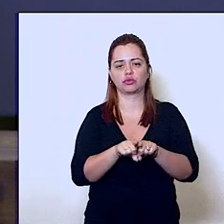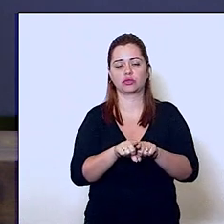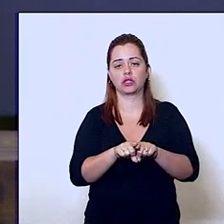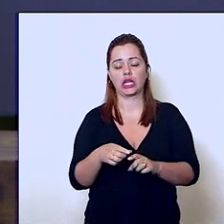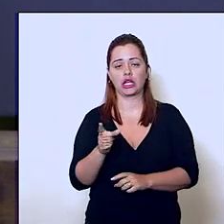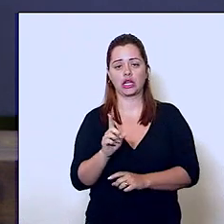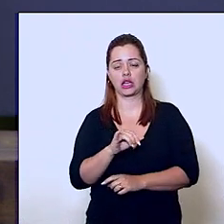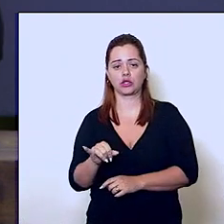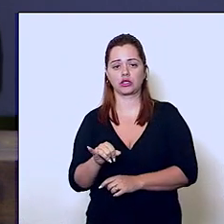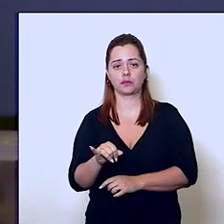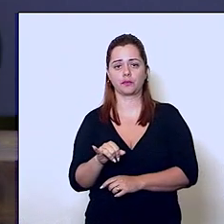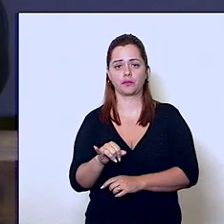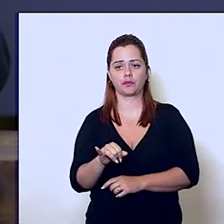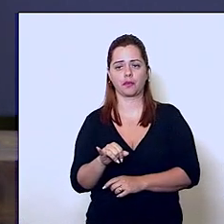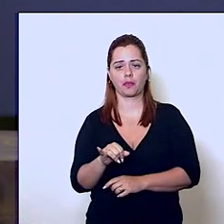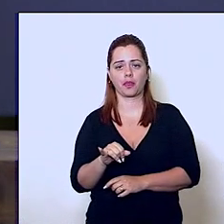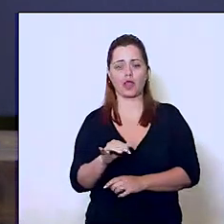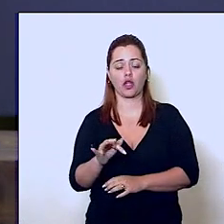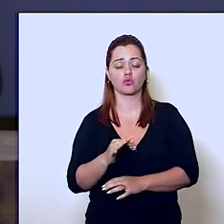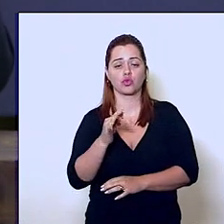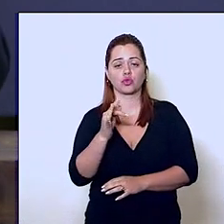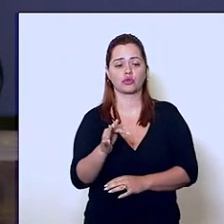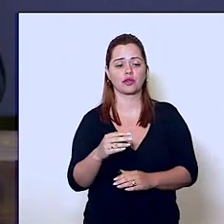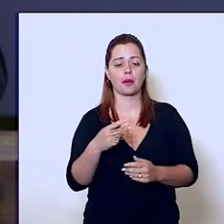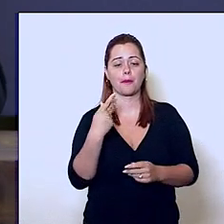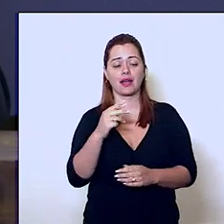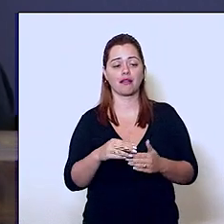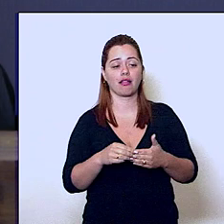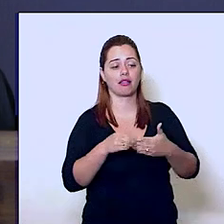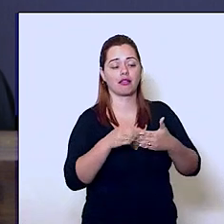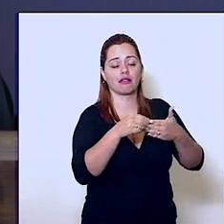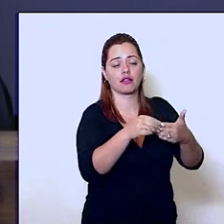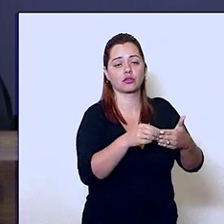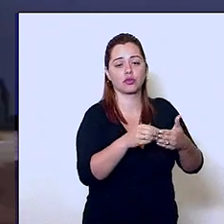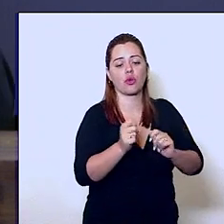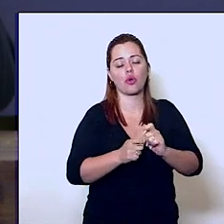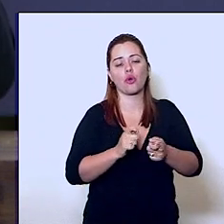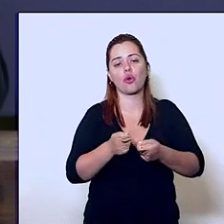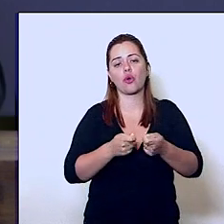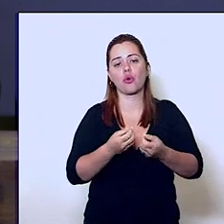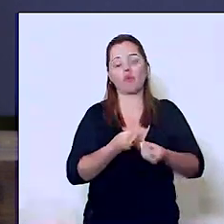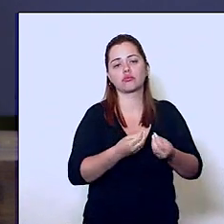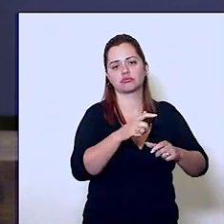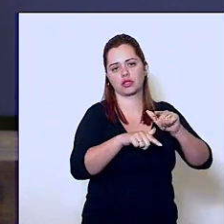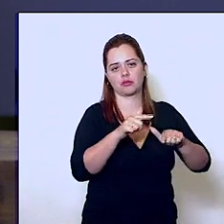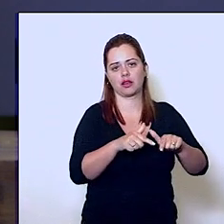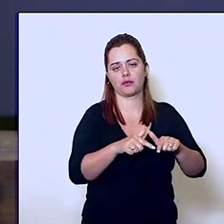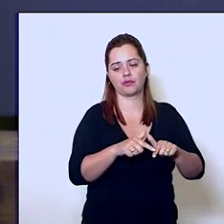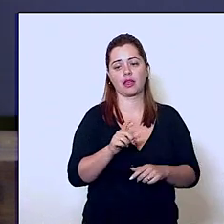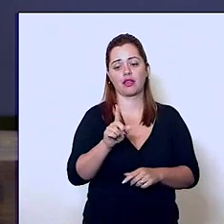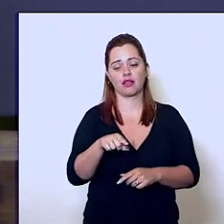não se antagoniza à leveza no agir. Então, ao passo que ele estava tratando coisas, né, extremamente